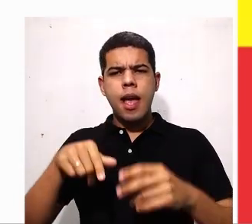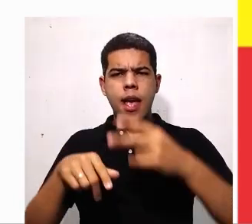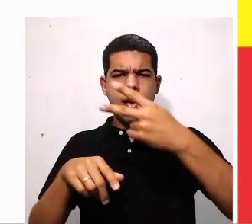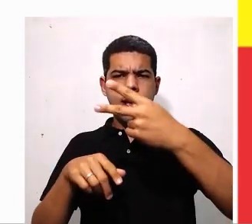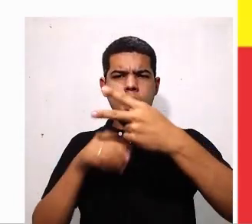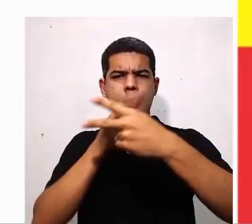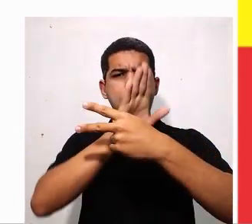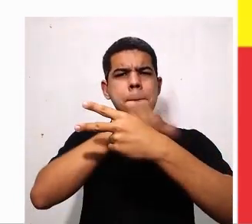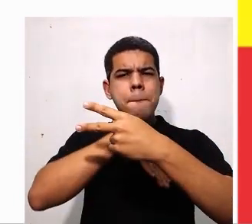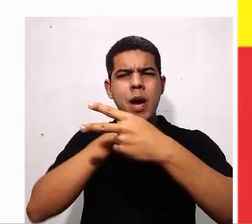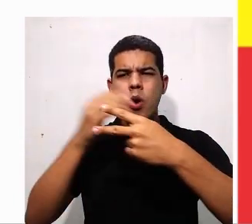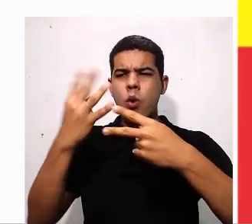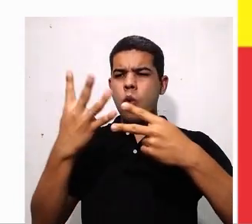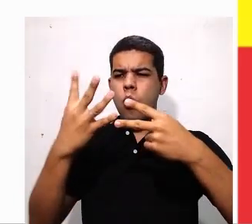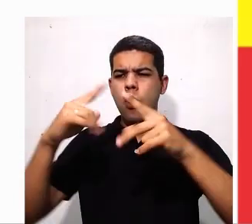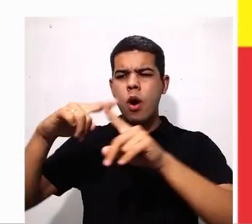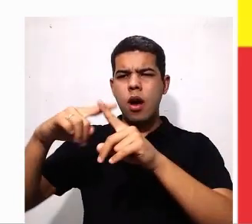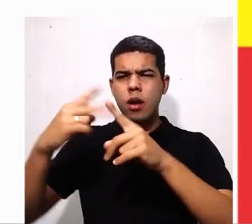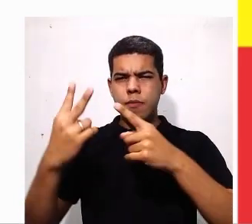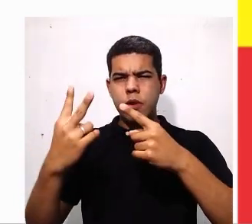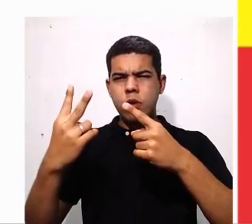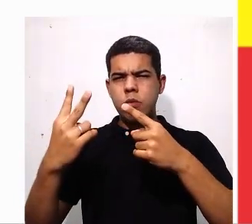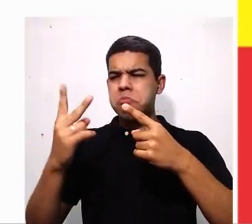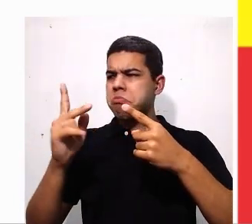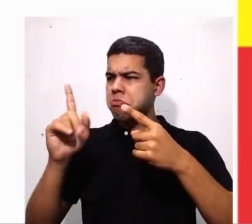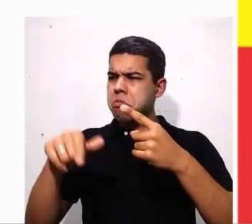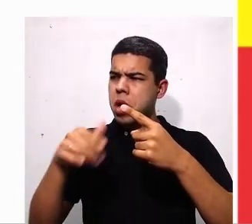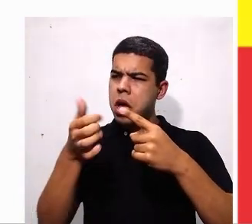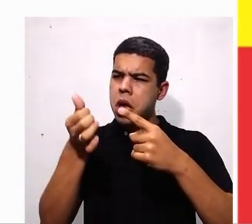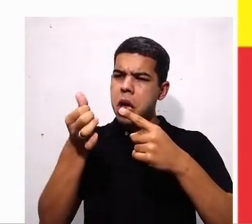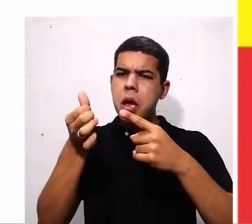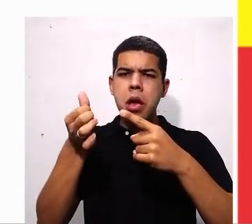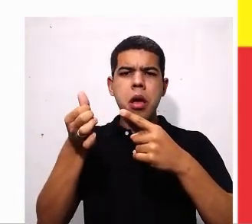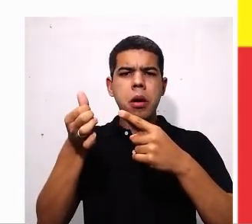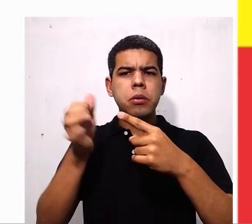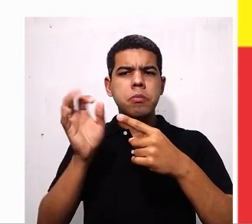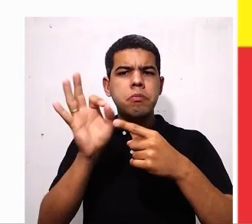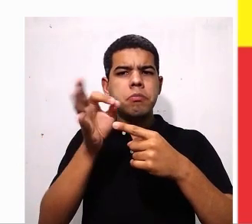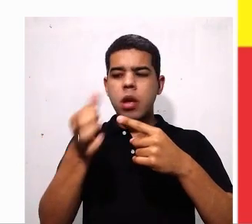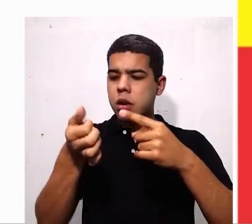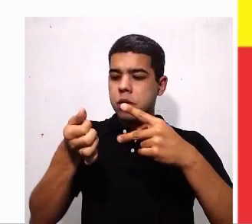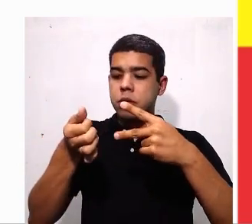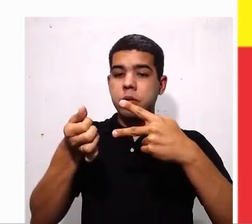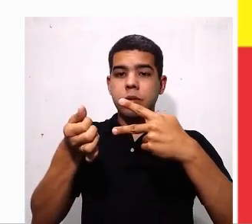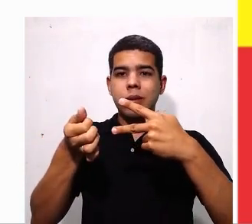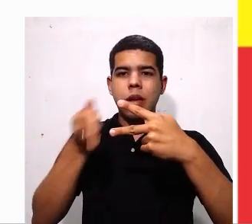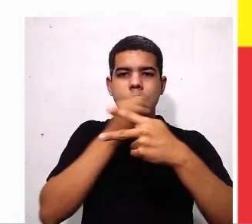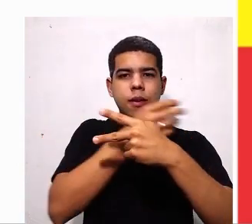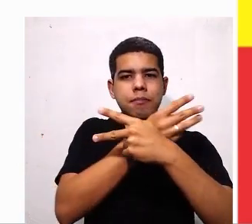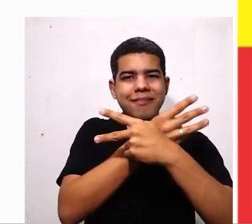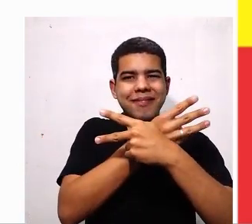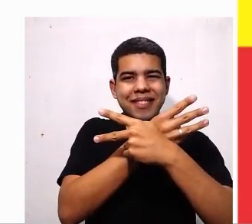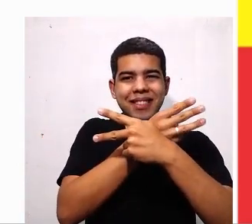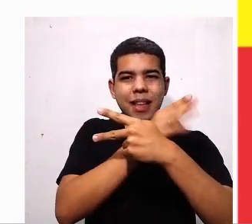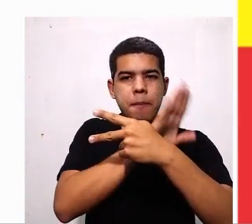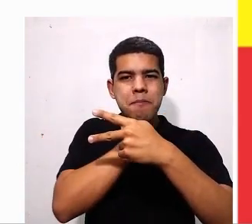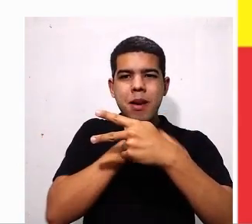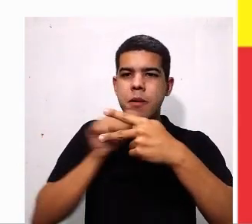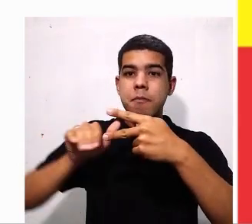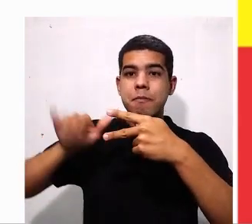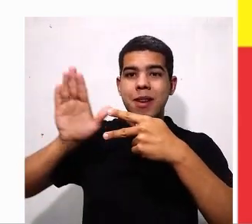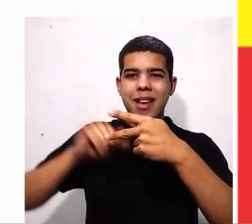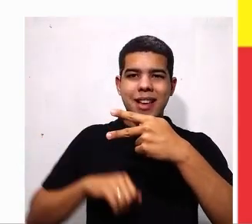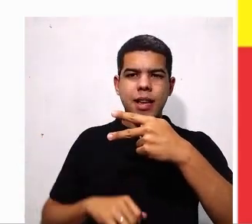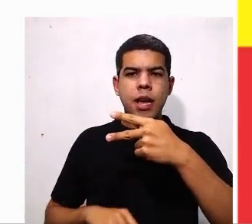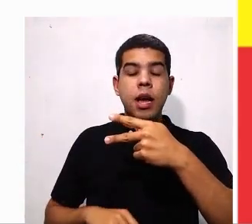é verdadeira. Veja também que 2 é menor que quem? 4 mais 3 é 7. Menor que 7. Beleza. E 4 é